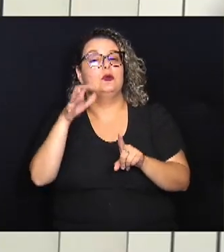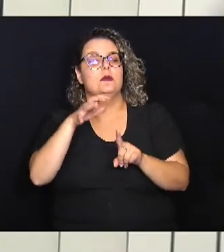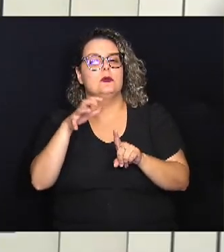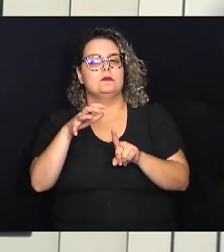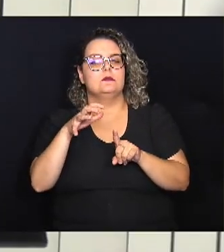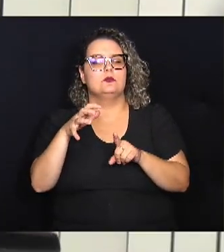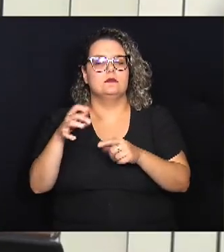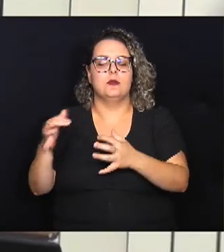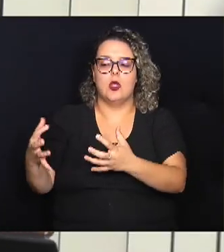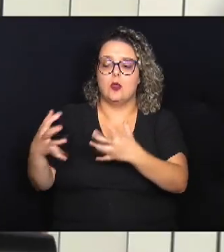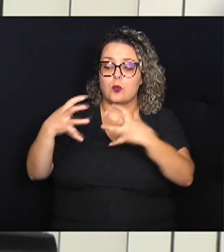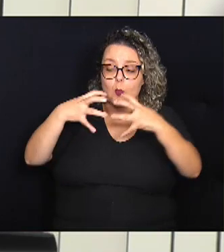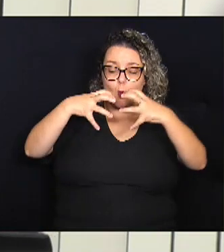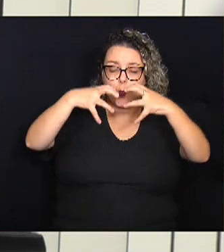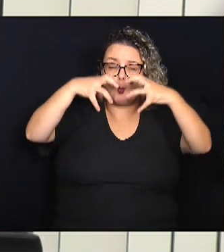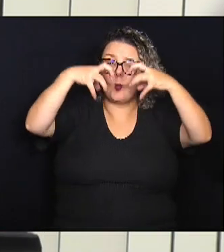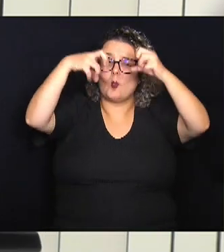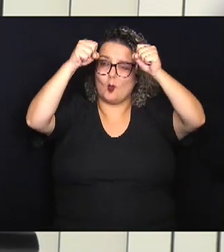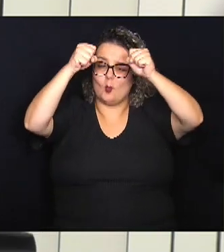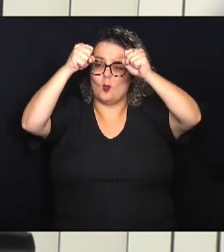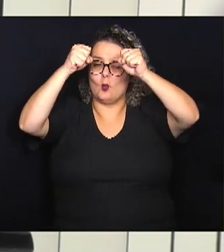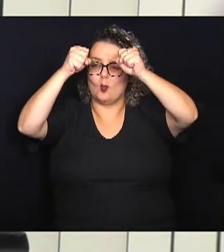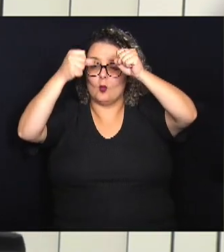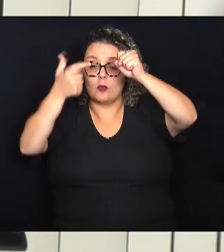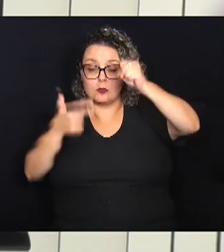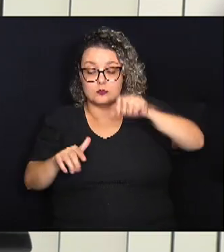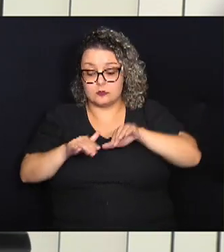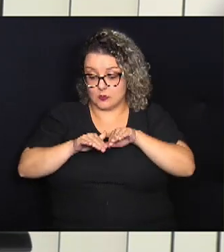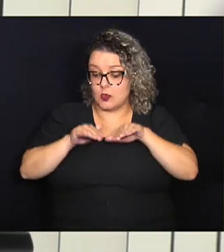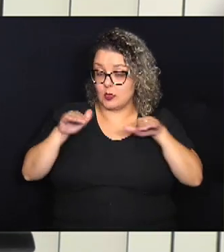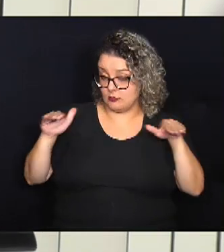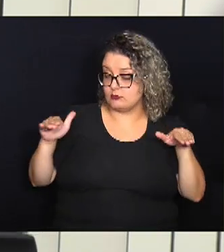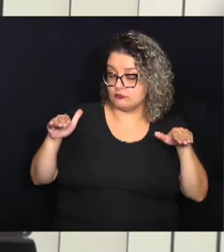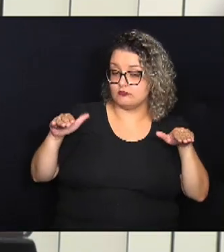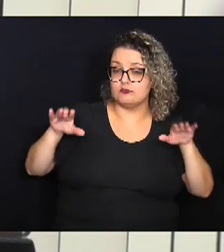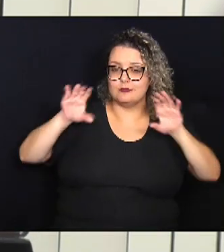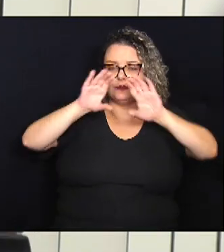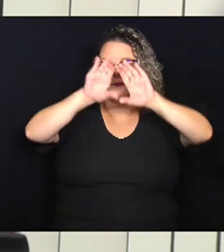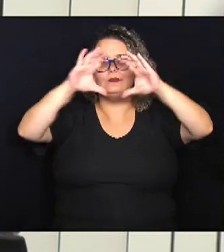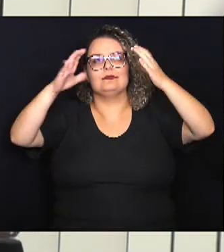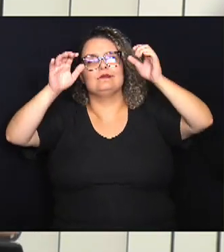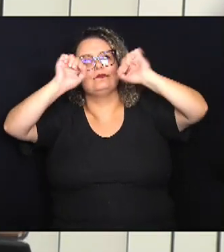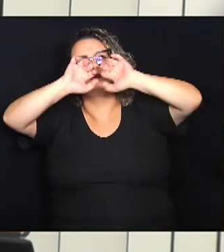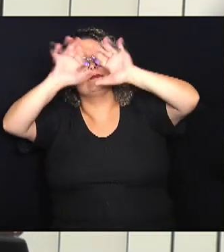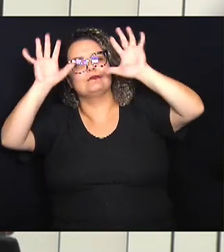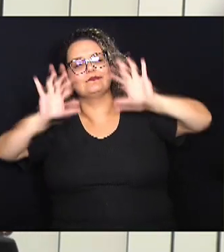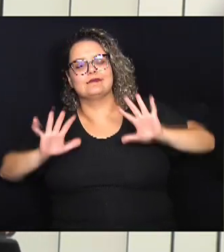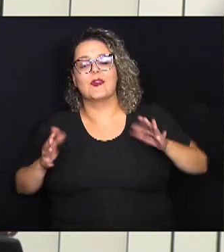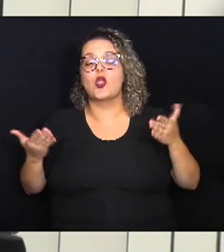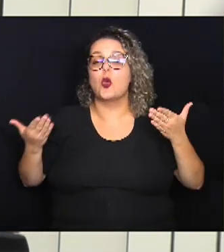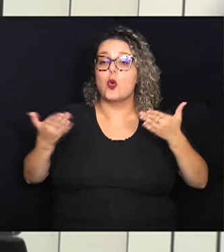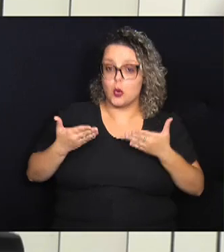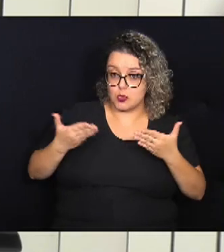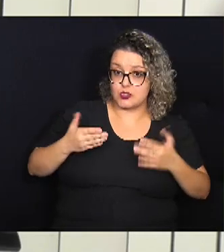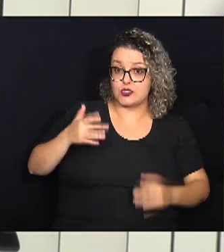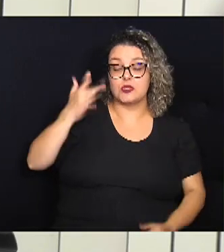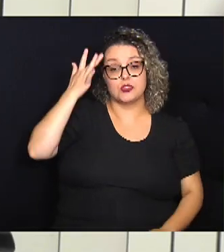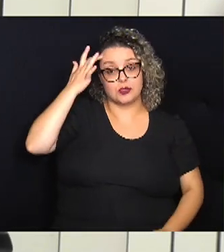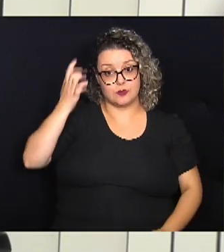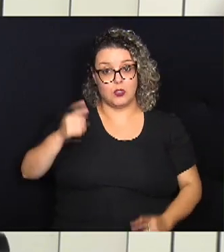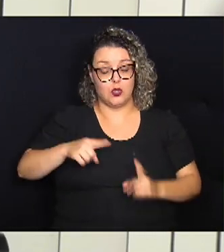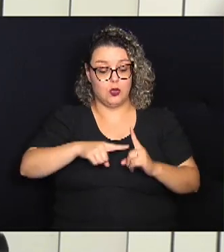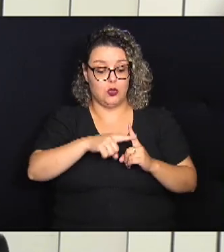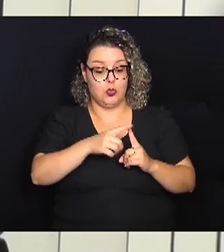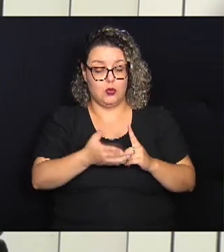de ar seco, o tempo permanece estável e sob céu claro hoje e amanhã, com temperaturas elevadas e